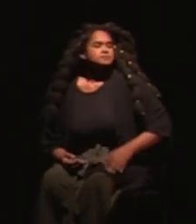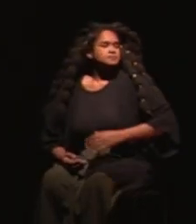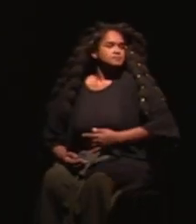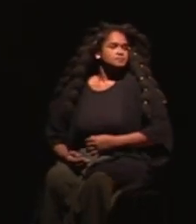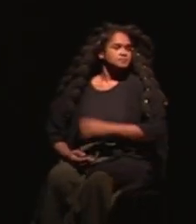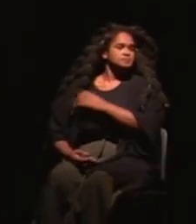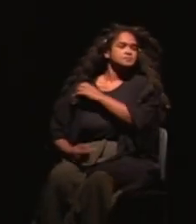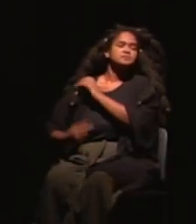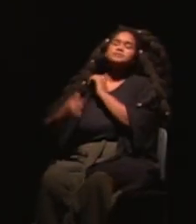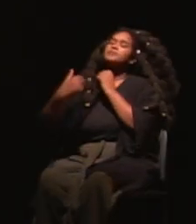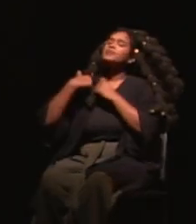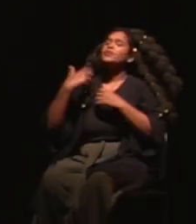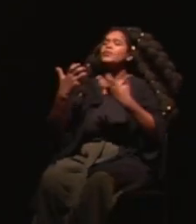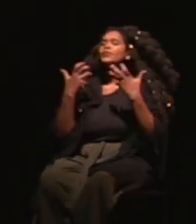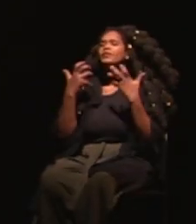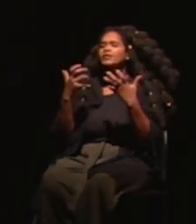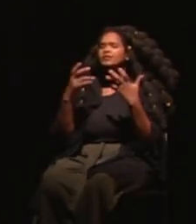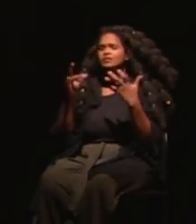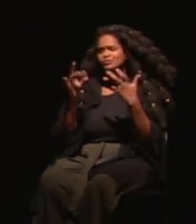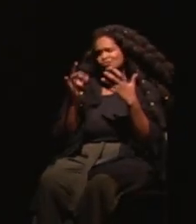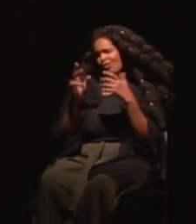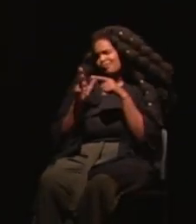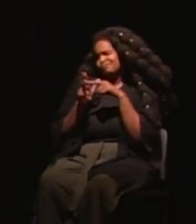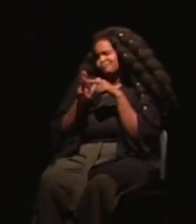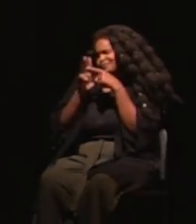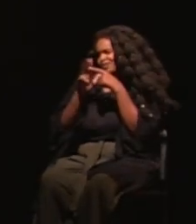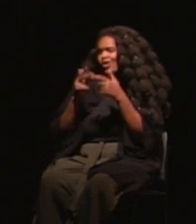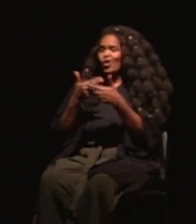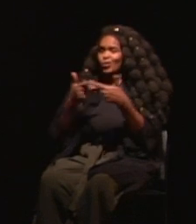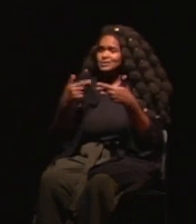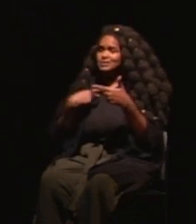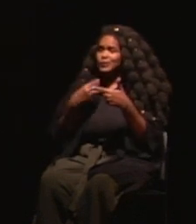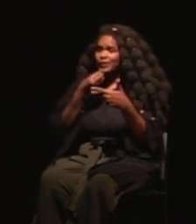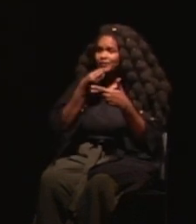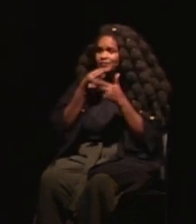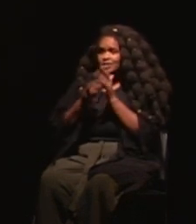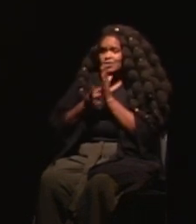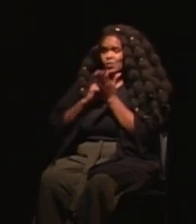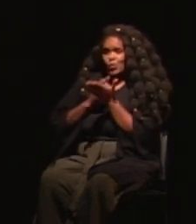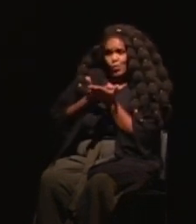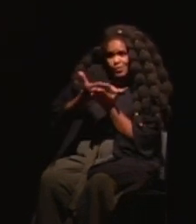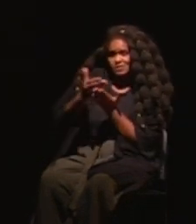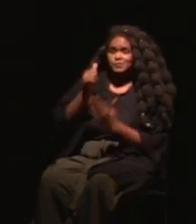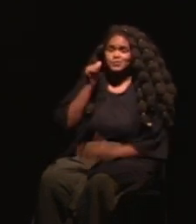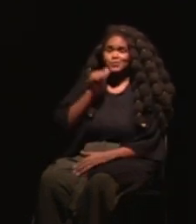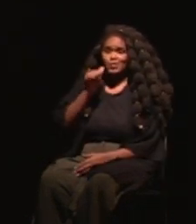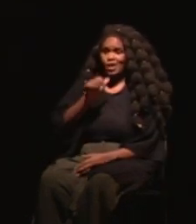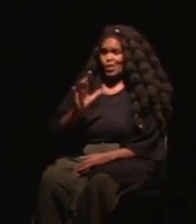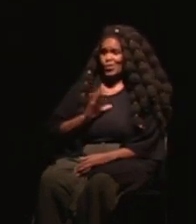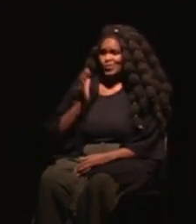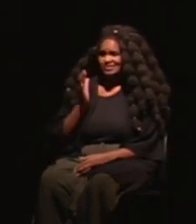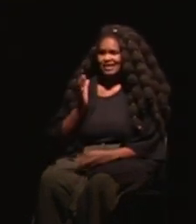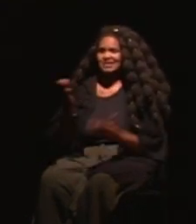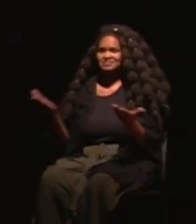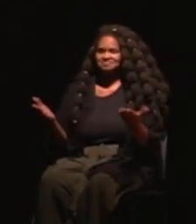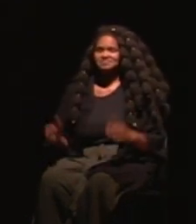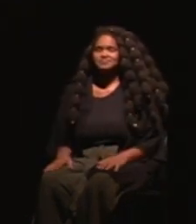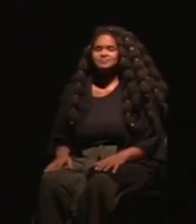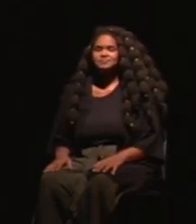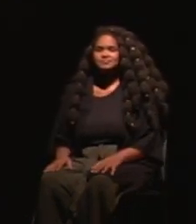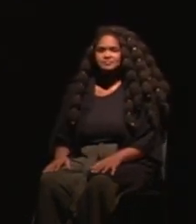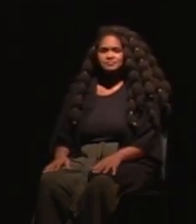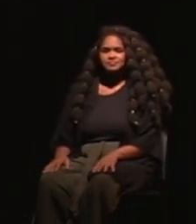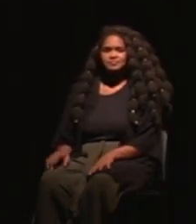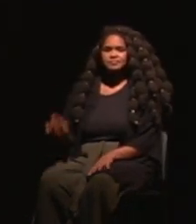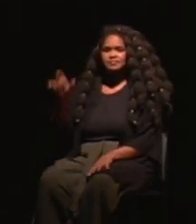Eu queria corrigir uma coisa que eu devia ter falado no começo, na verdade, falando em mulheres ousadas. É uma das maiores